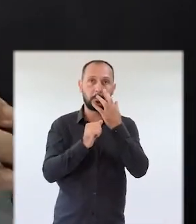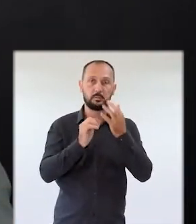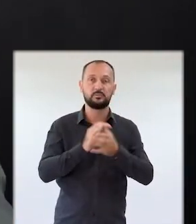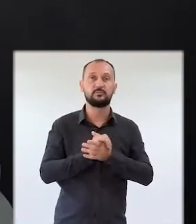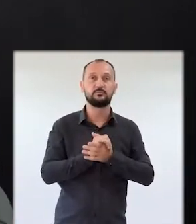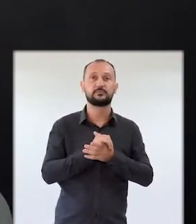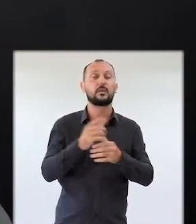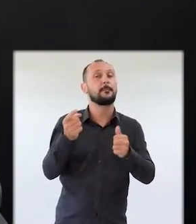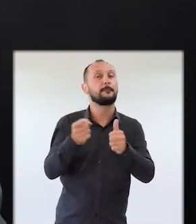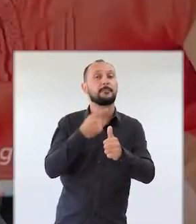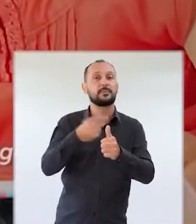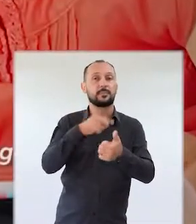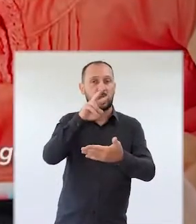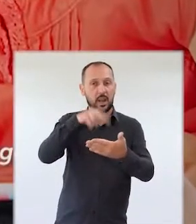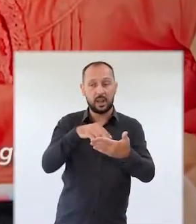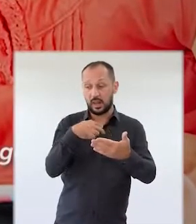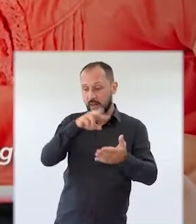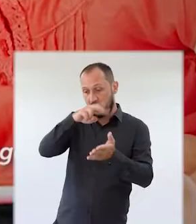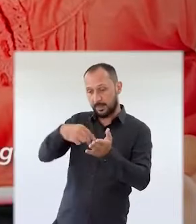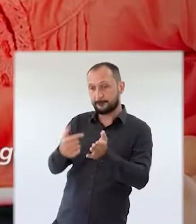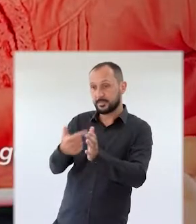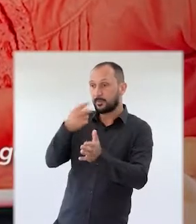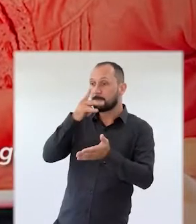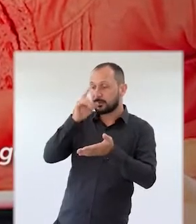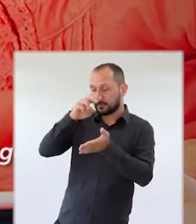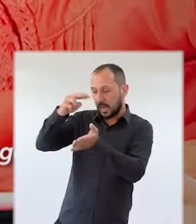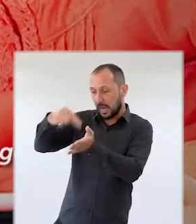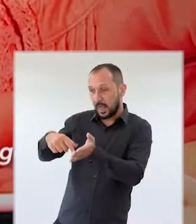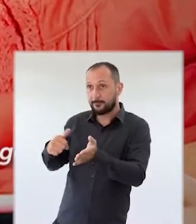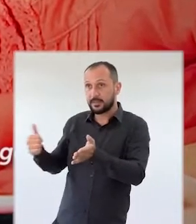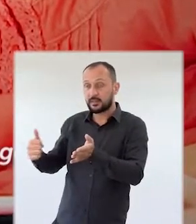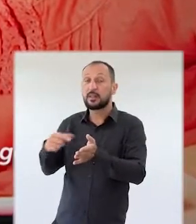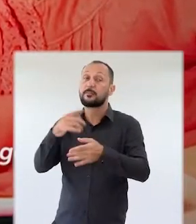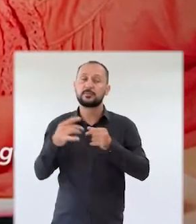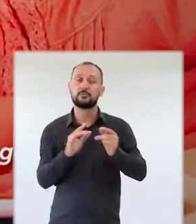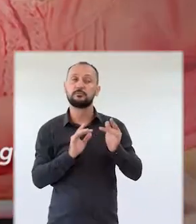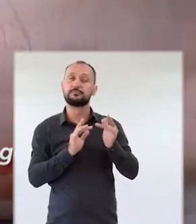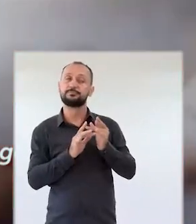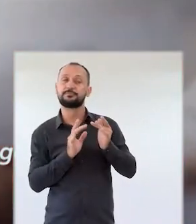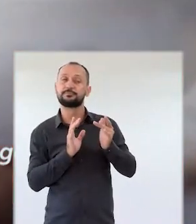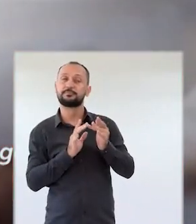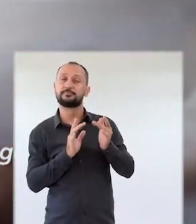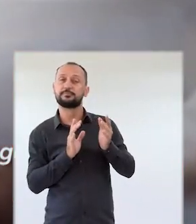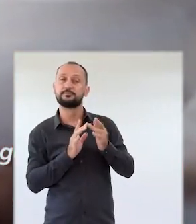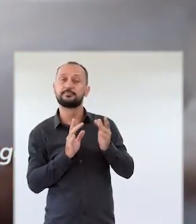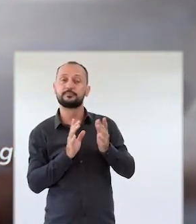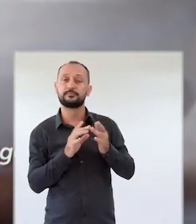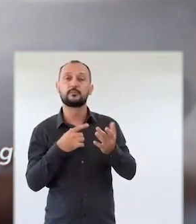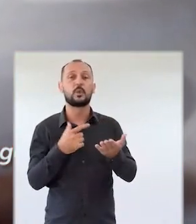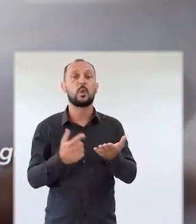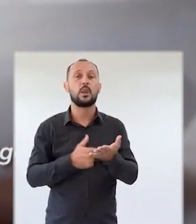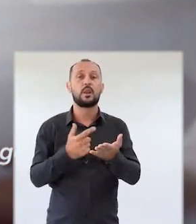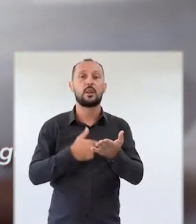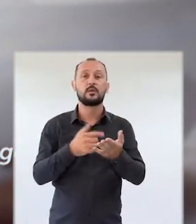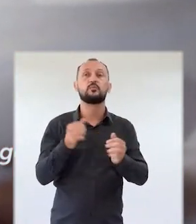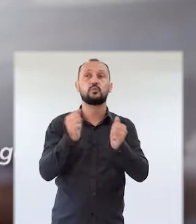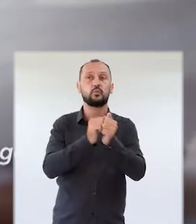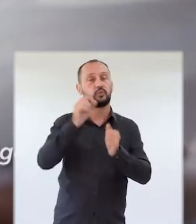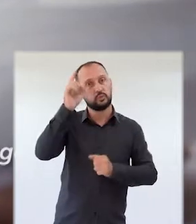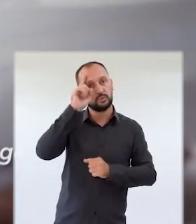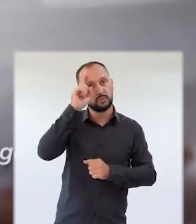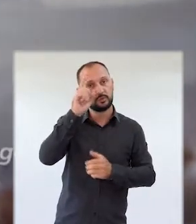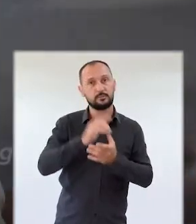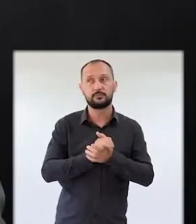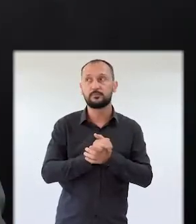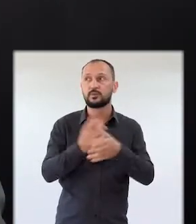momento leem para ela, mas que ela se habitua a ter, né, o livro como parte do seu dia a dia. Não precisa ser leitura